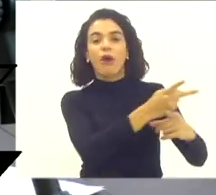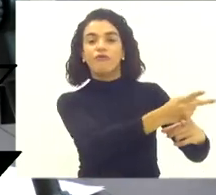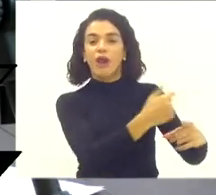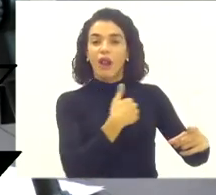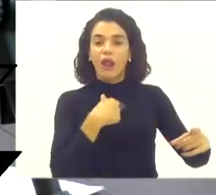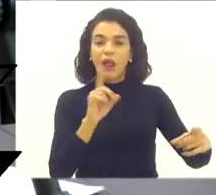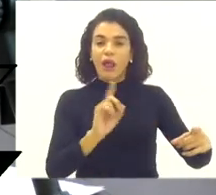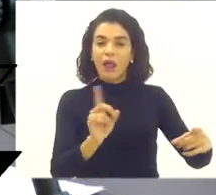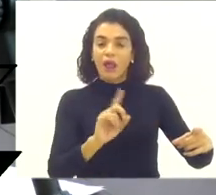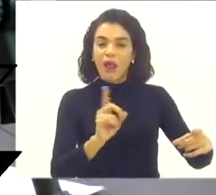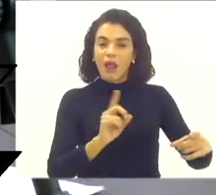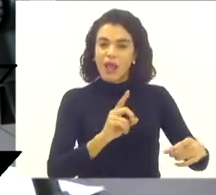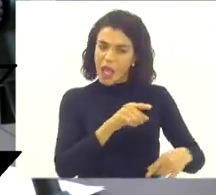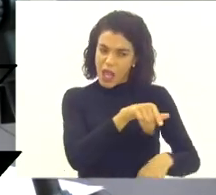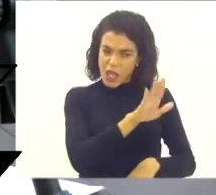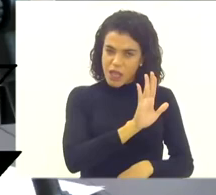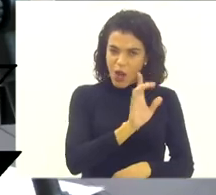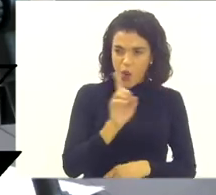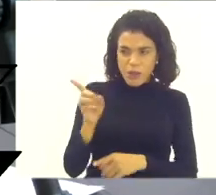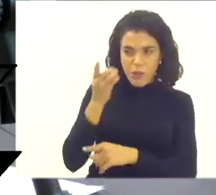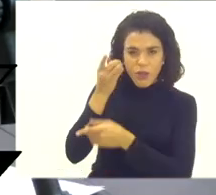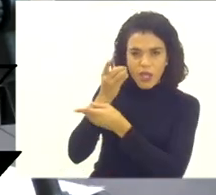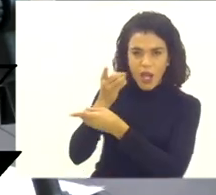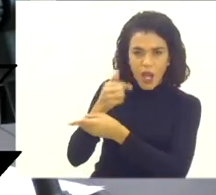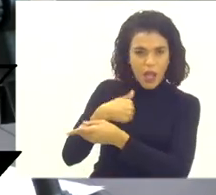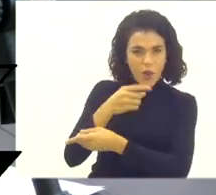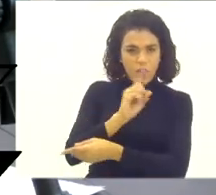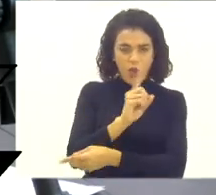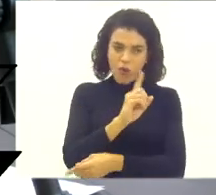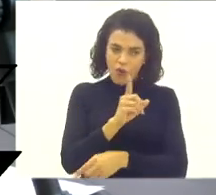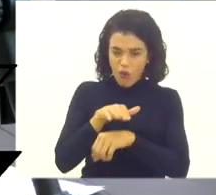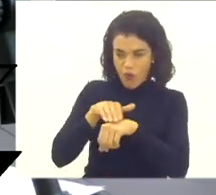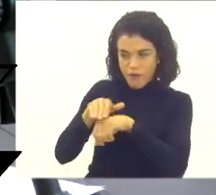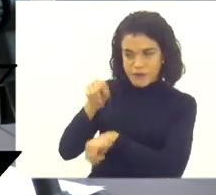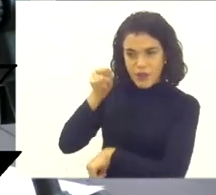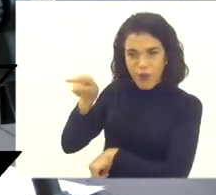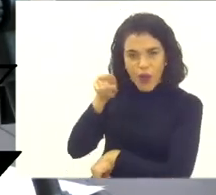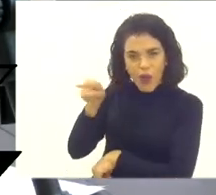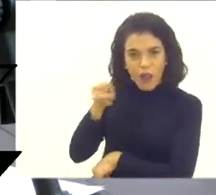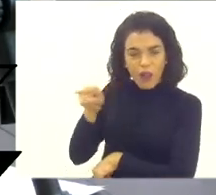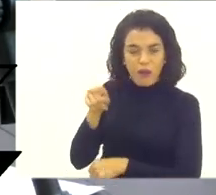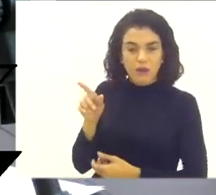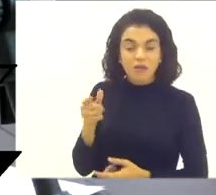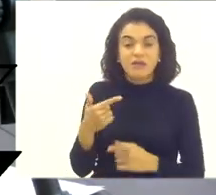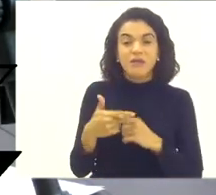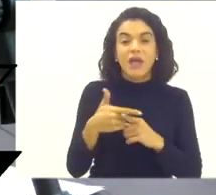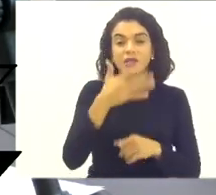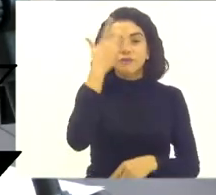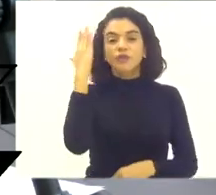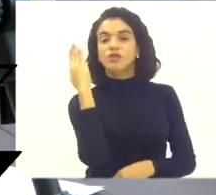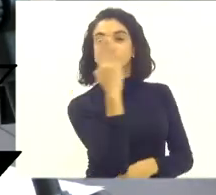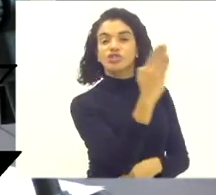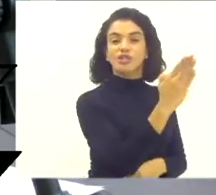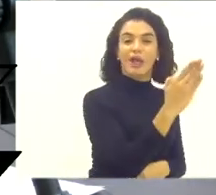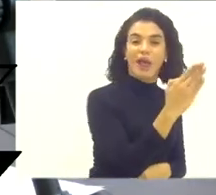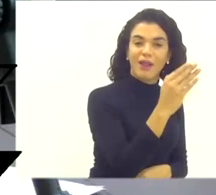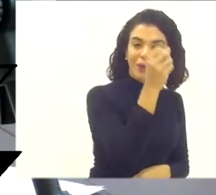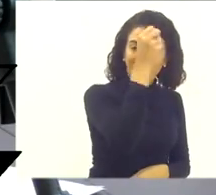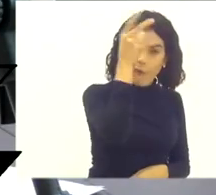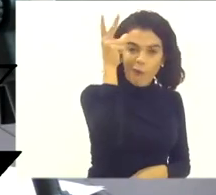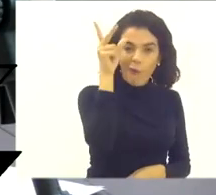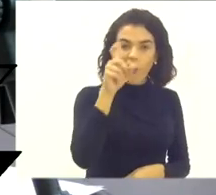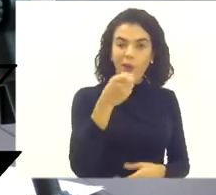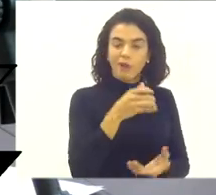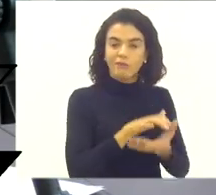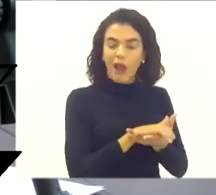aí eu e ele mesmo começou a falar não a deputada é ela não sou eu Vai lá e converso com ela porque as pessoas iam direto mulheres e